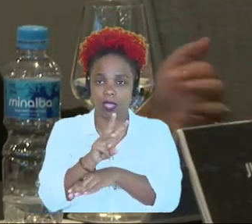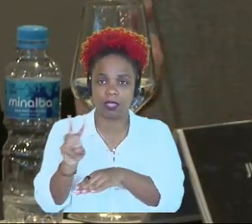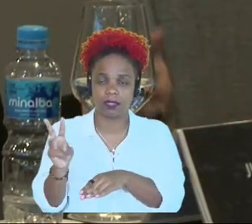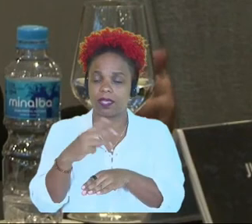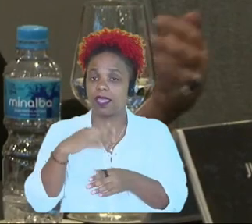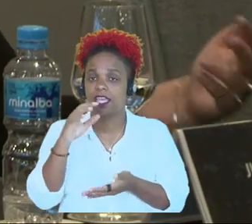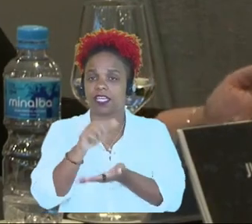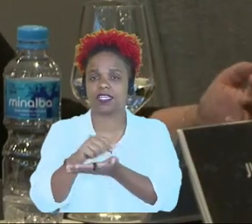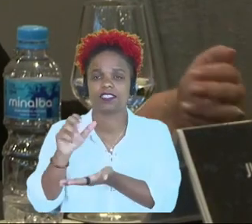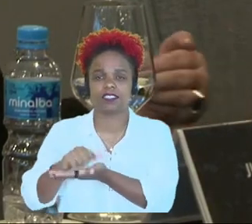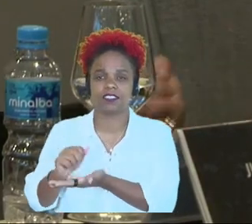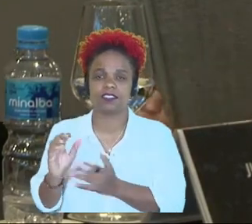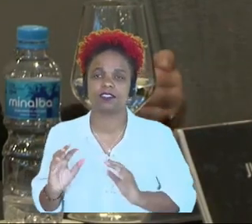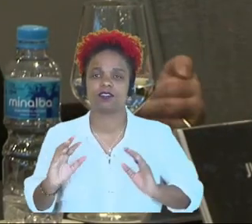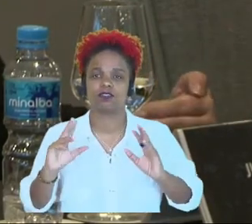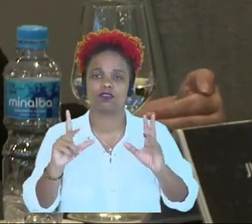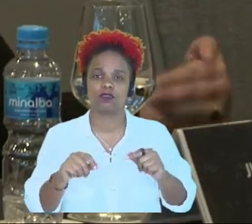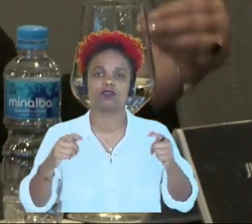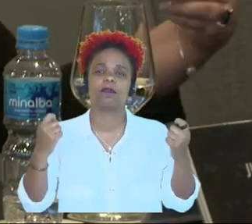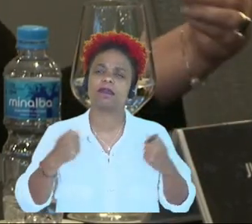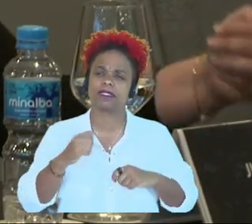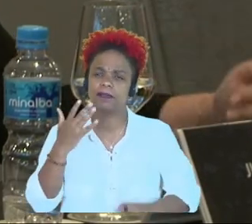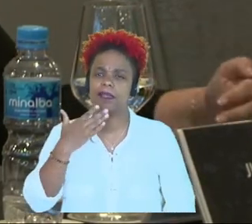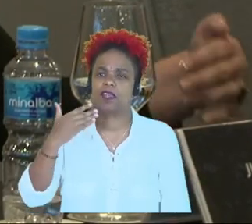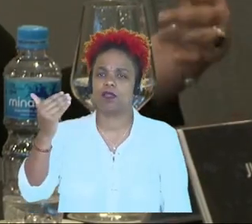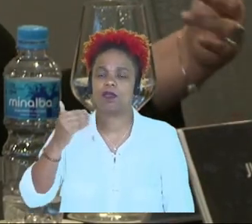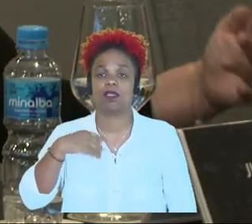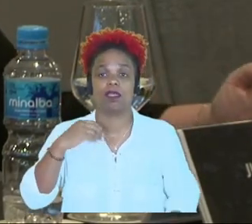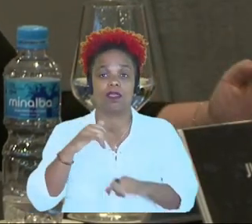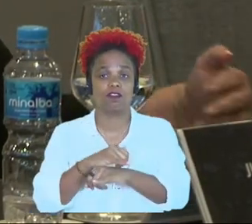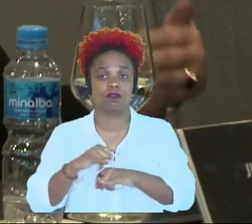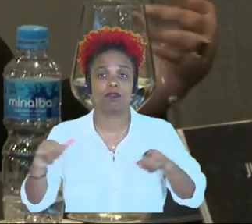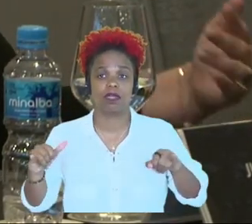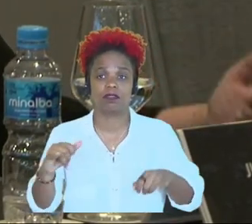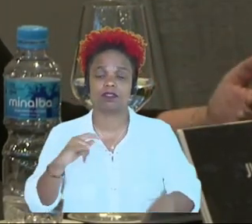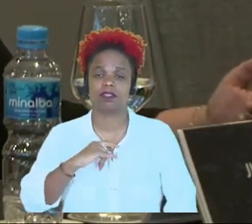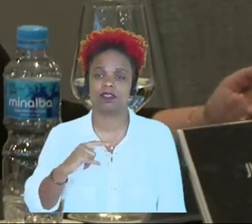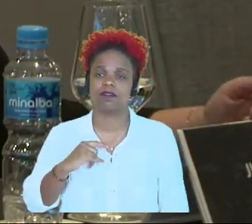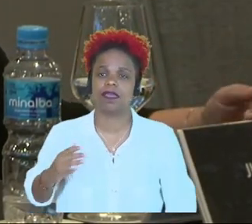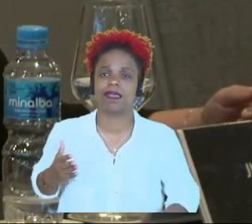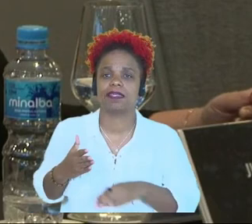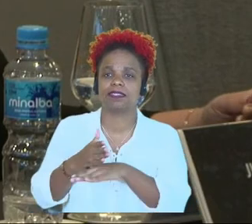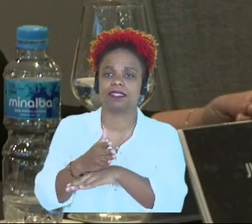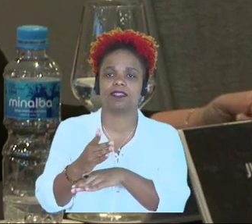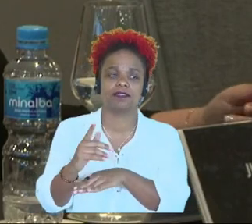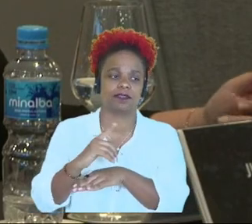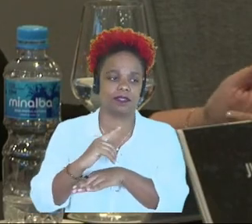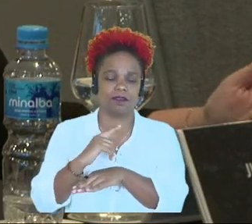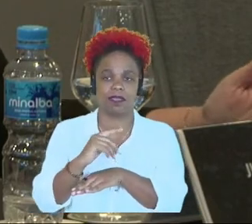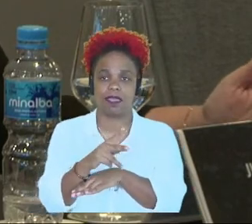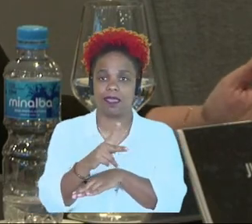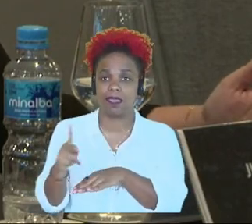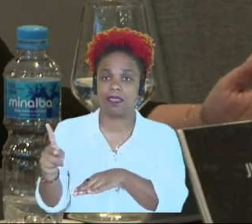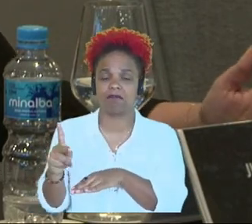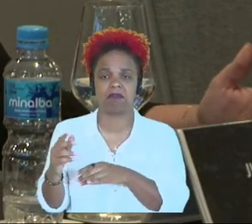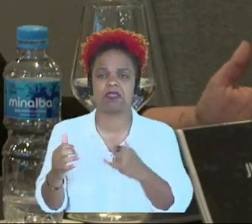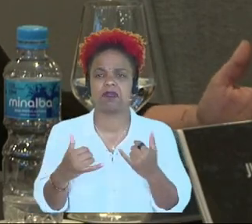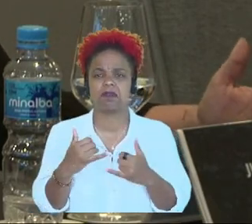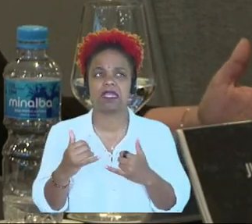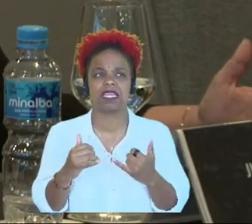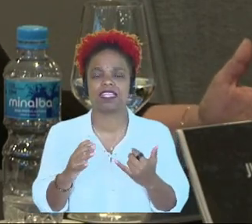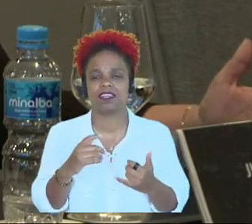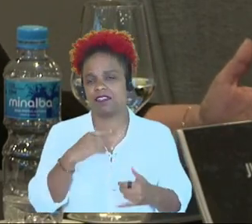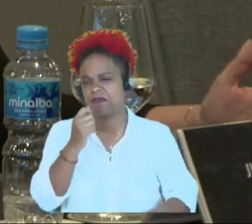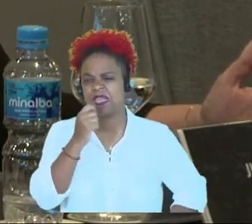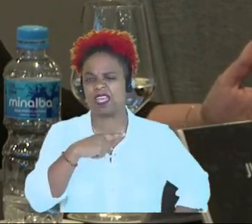Então, a gente tem ferramentas, elas precisam ser melhor divulgadas, disseminadas, o acesso a elas. Eu brinco que é